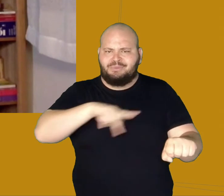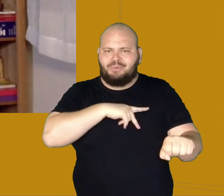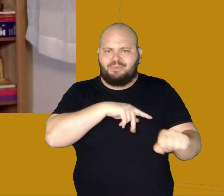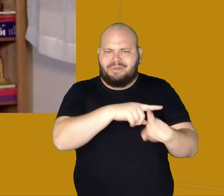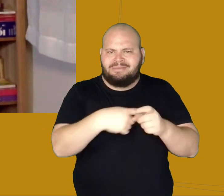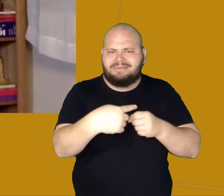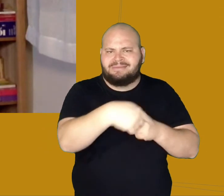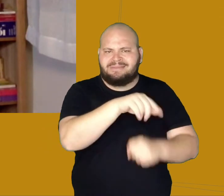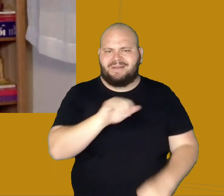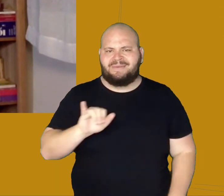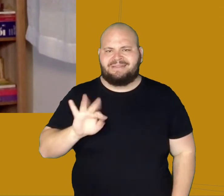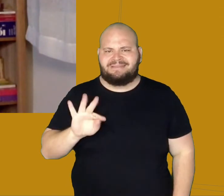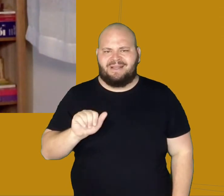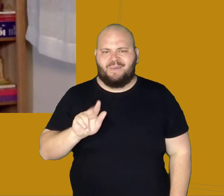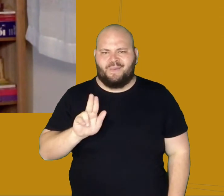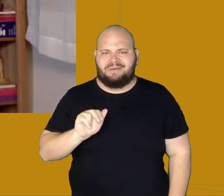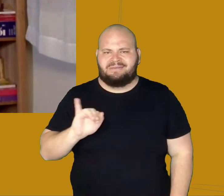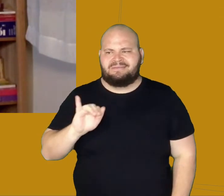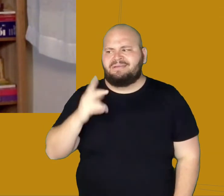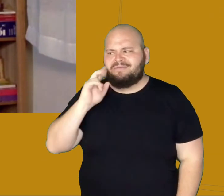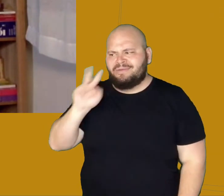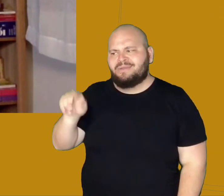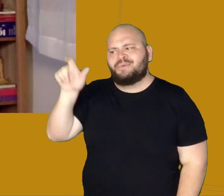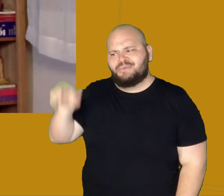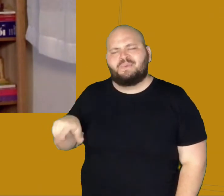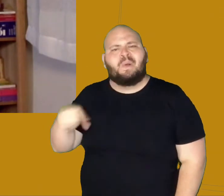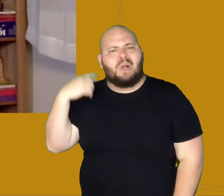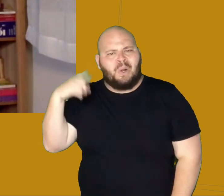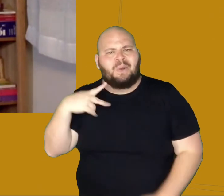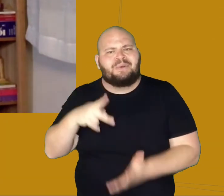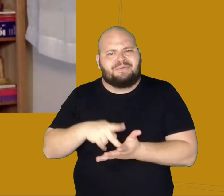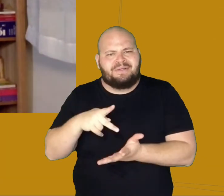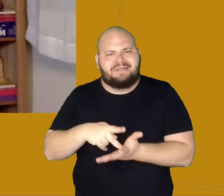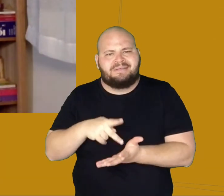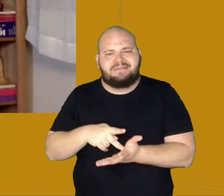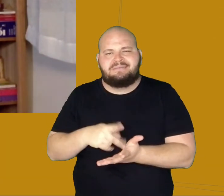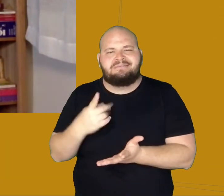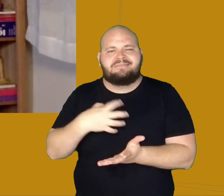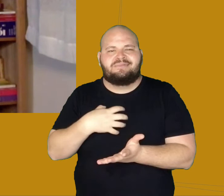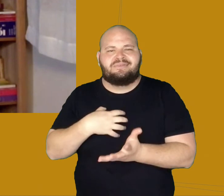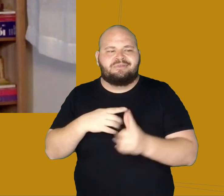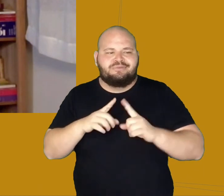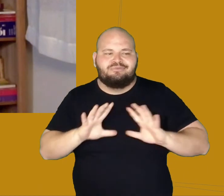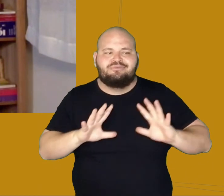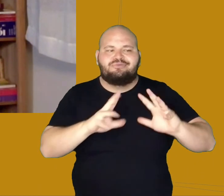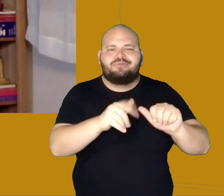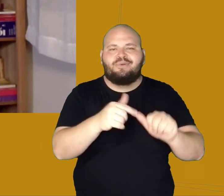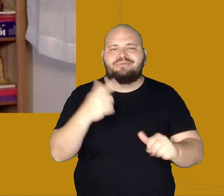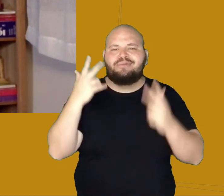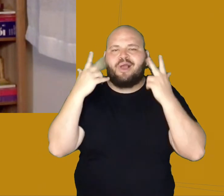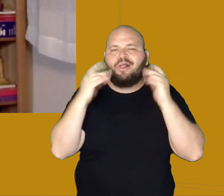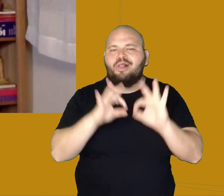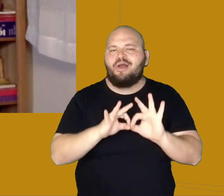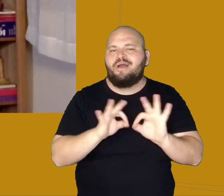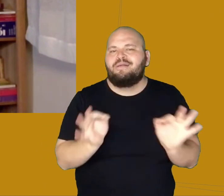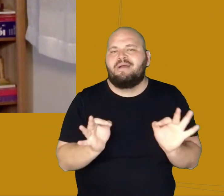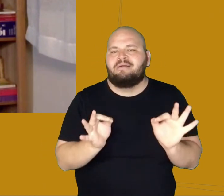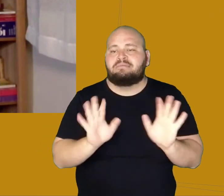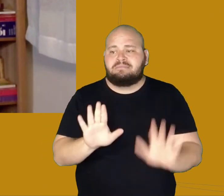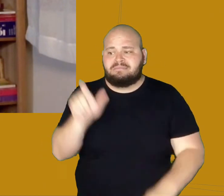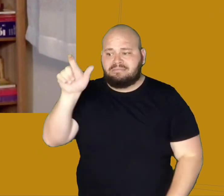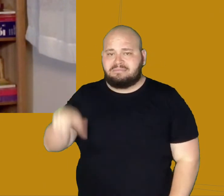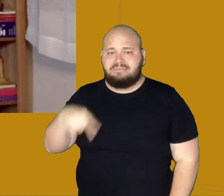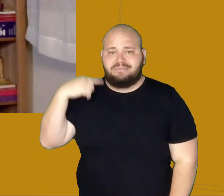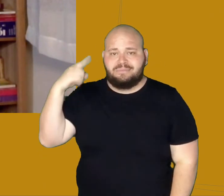como desequilibrado mesmo, o único doente de toda a cidade, o que é uma forma de dizer que todos eram normais. O